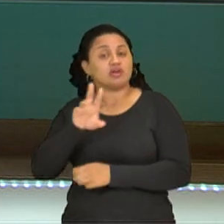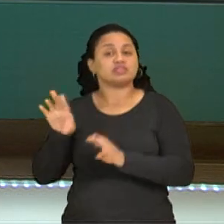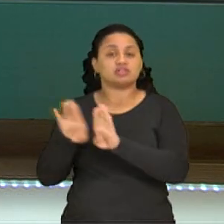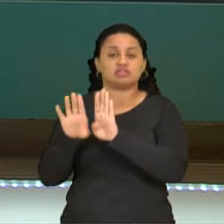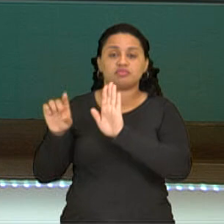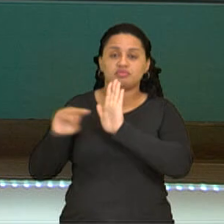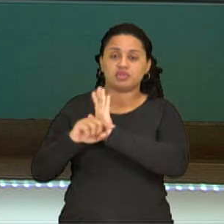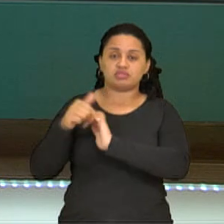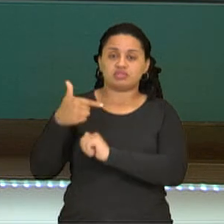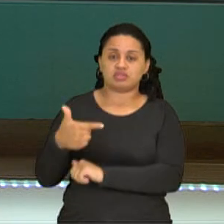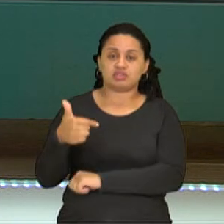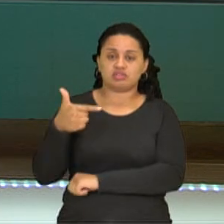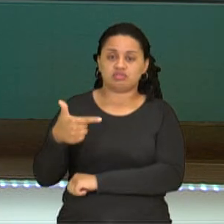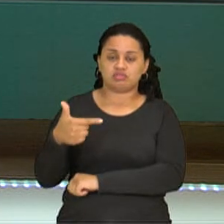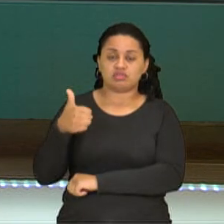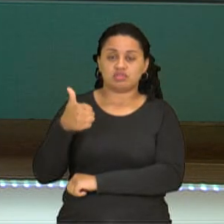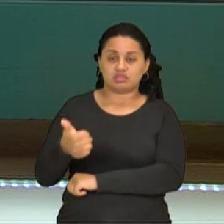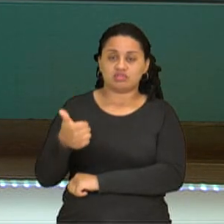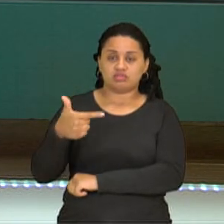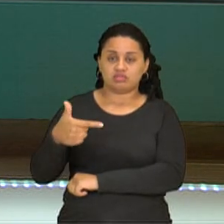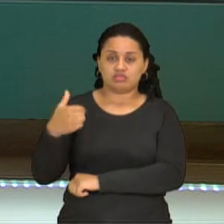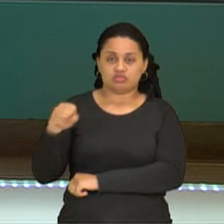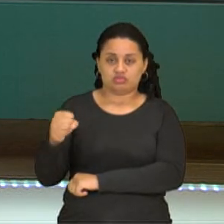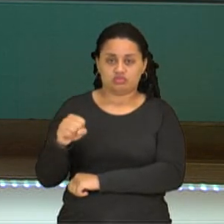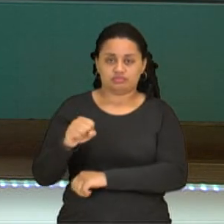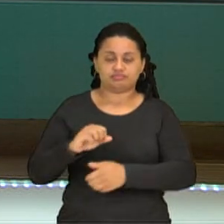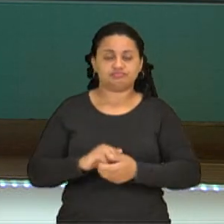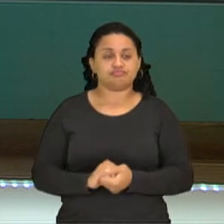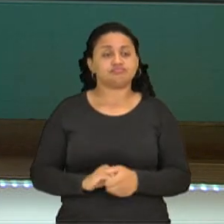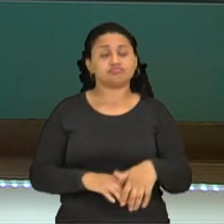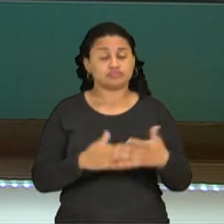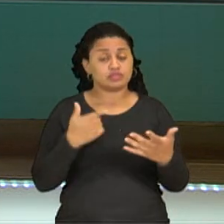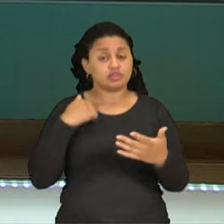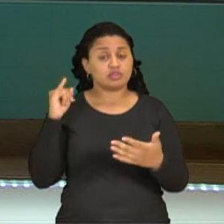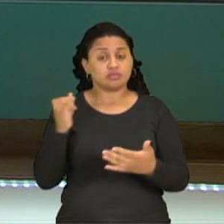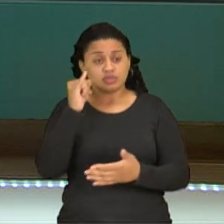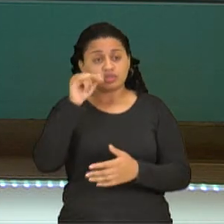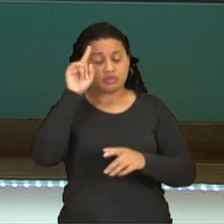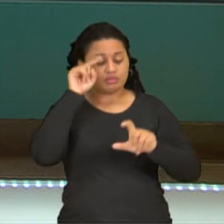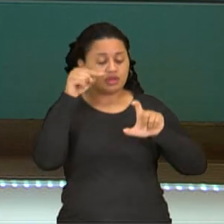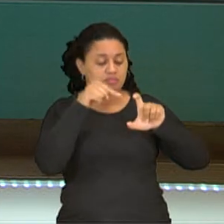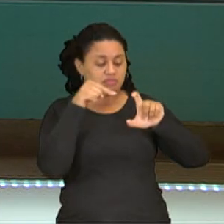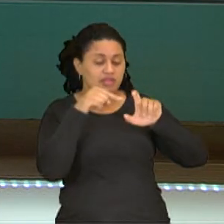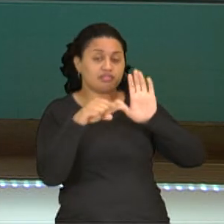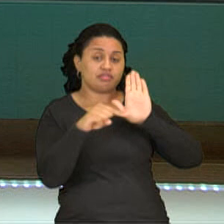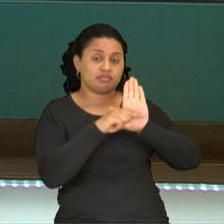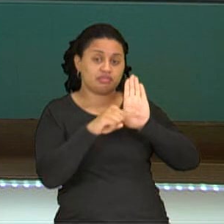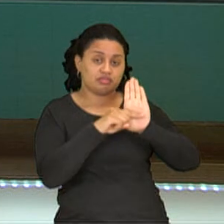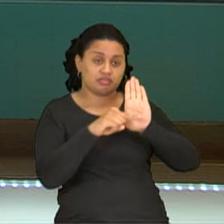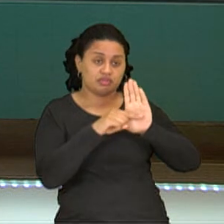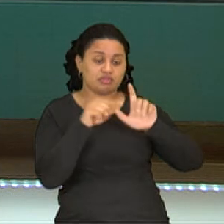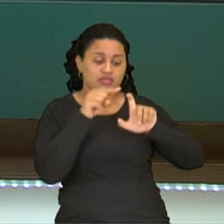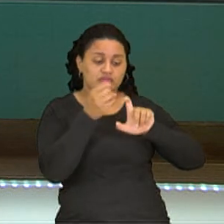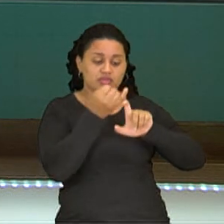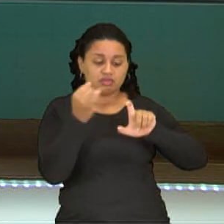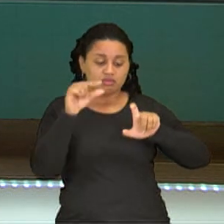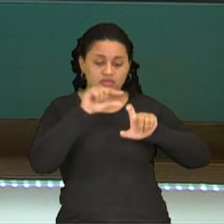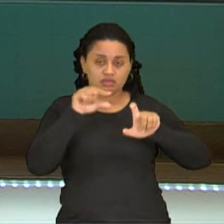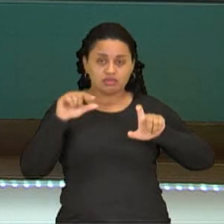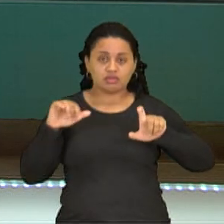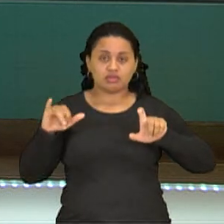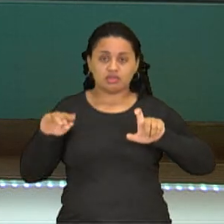menos 128, ok? Então, não esqueça, base negativa com